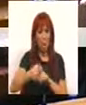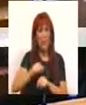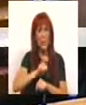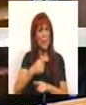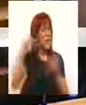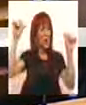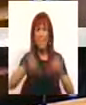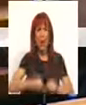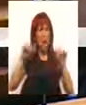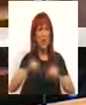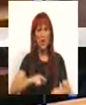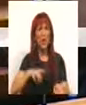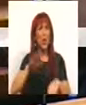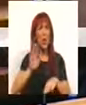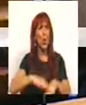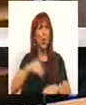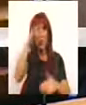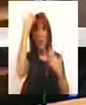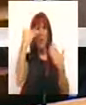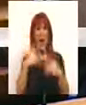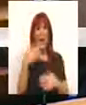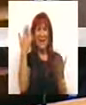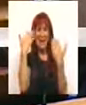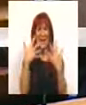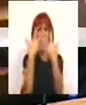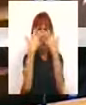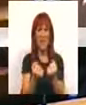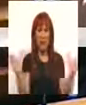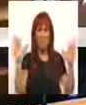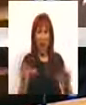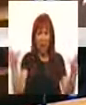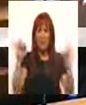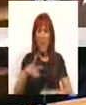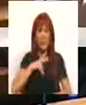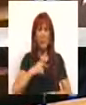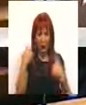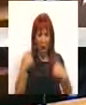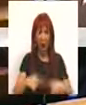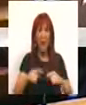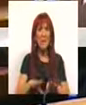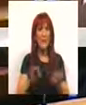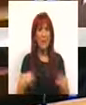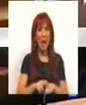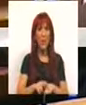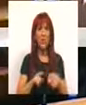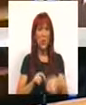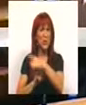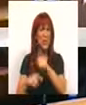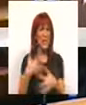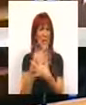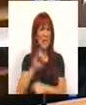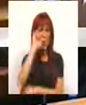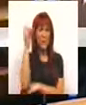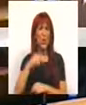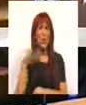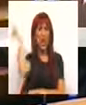das piores consequências dos verões quentes e secos, cada vez mais frequentes em Portugal, como são o deflagrar dos incêndios florestais